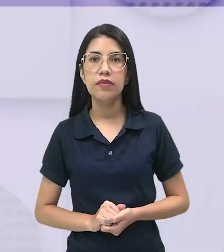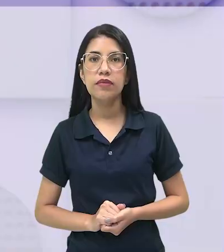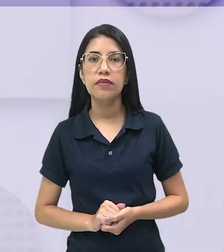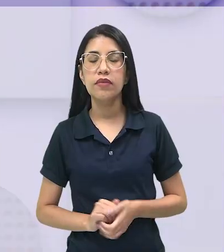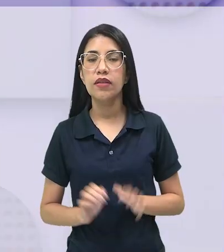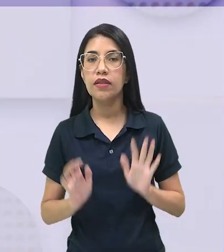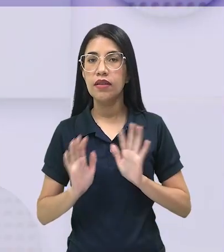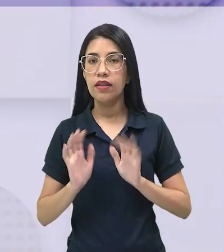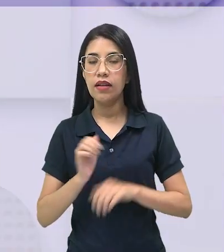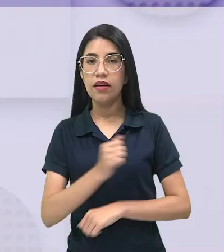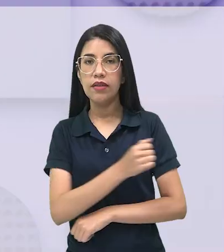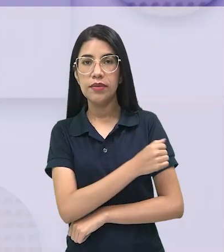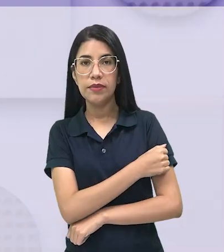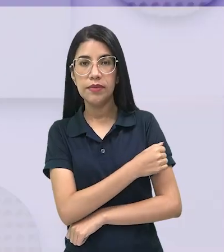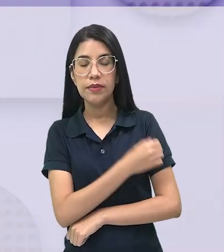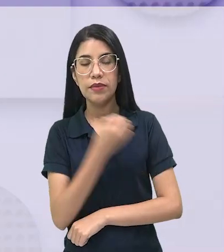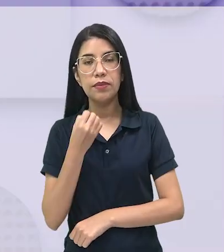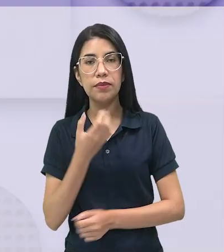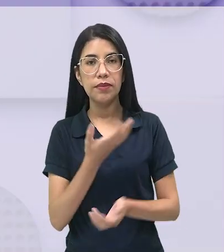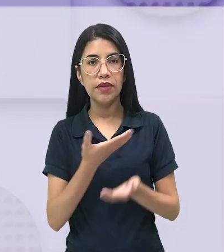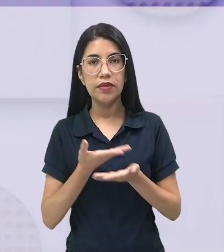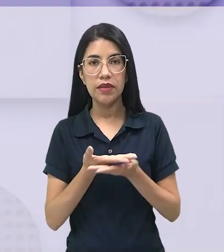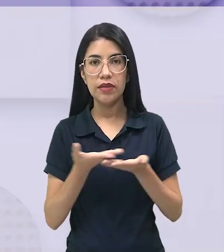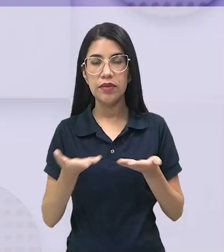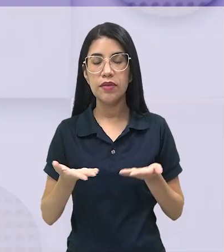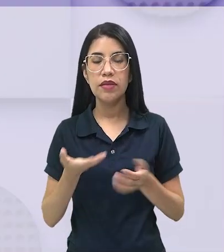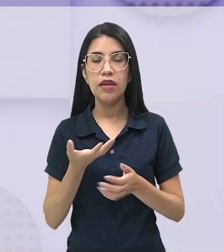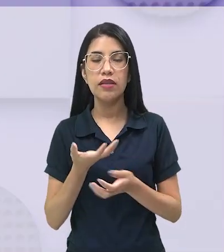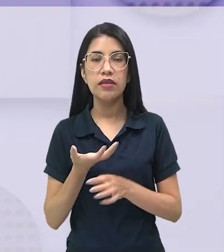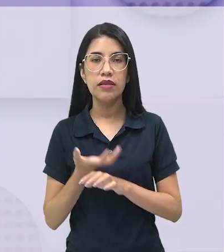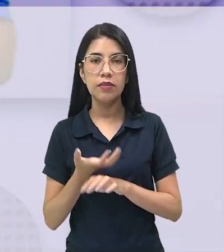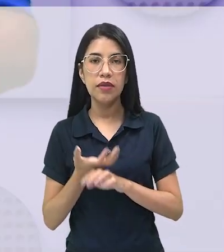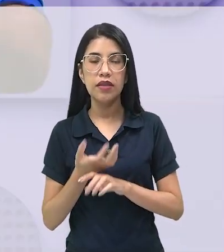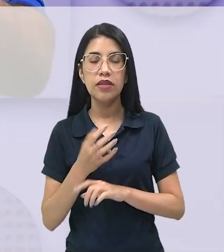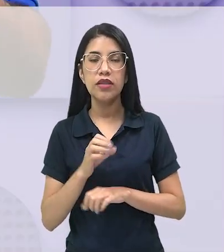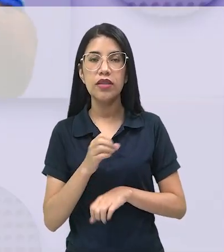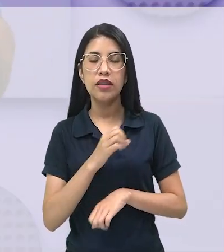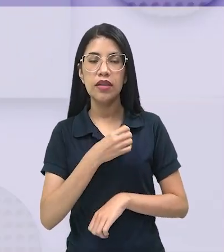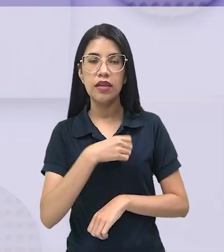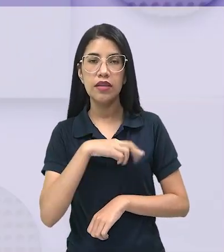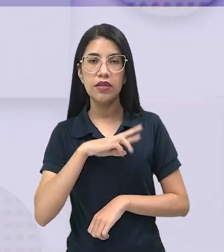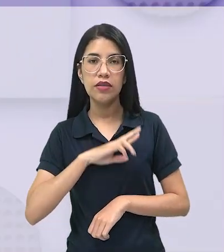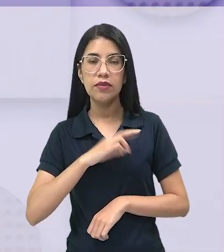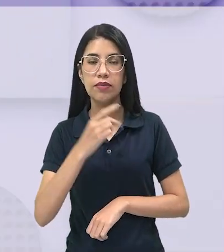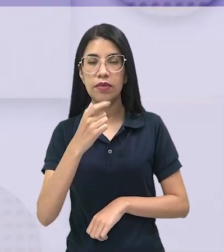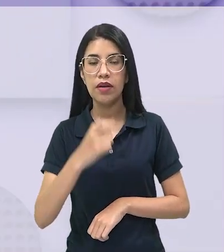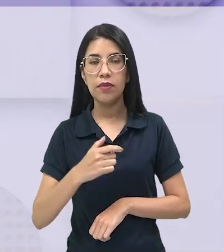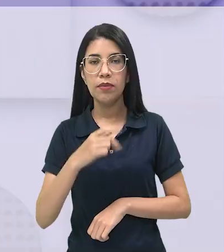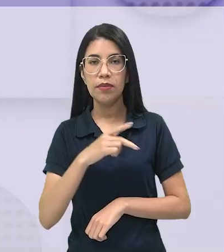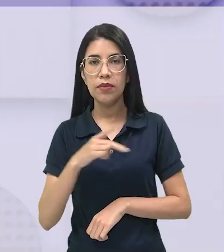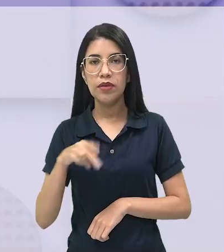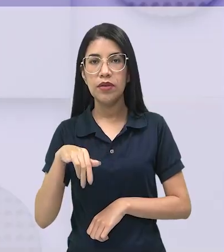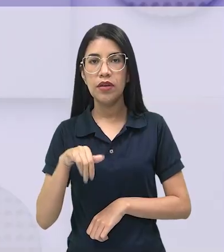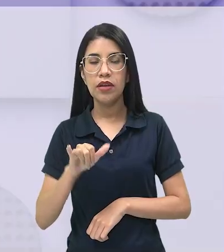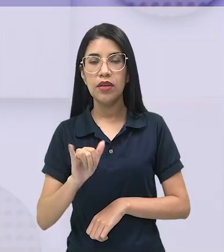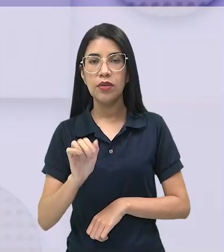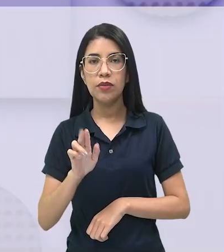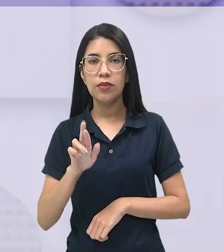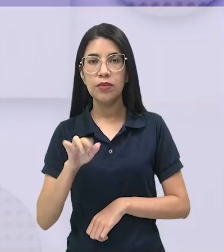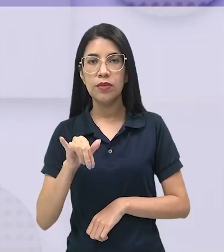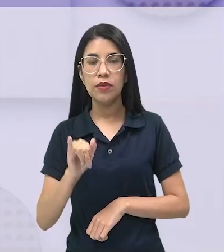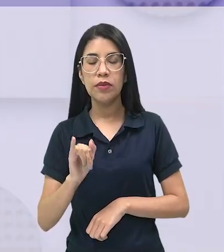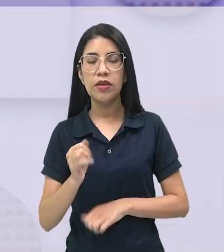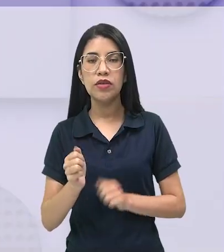Olá, meu caro aluno, minha cara aluna, seja bem-vindo e bem-vinda à nossa aula de ensino religioso. Eu sou o professor Yuri Lima e quero convidar